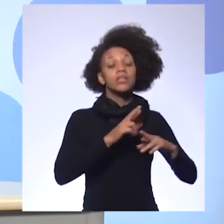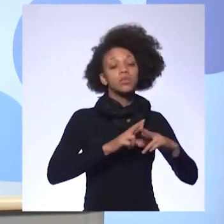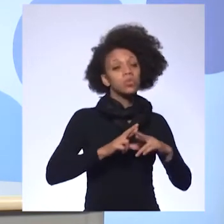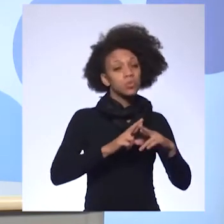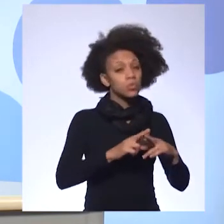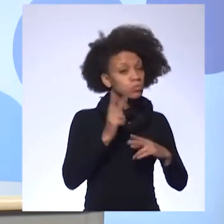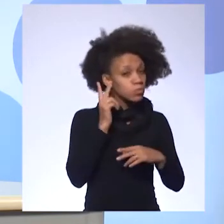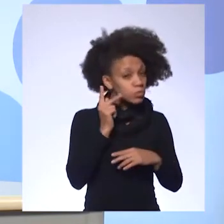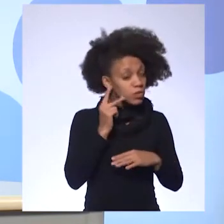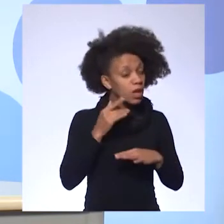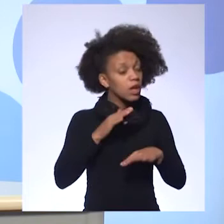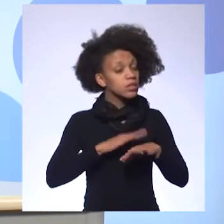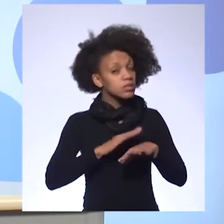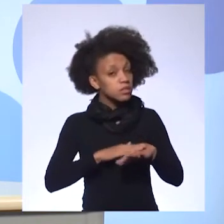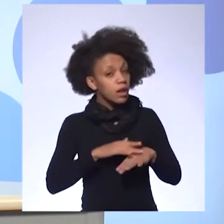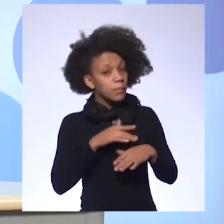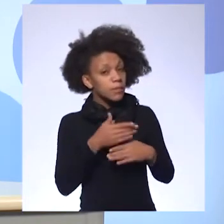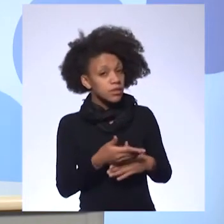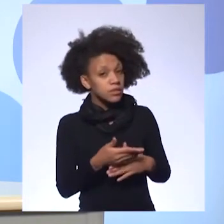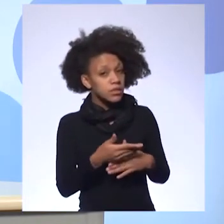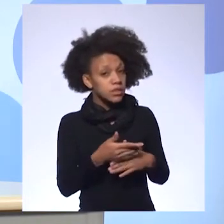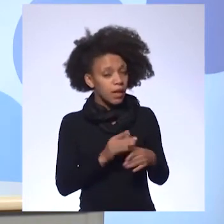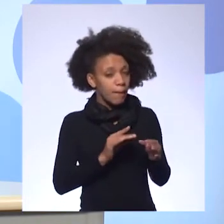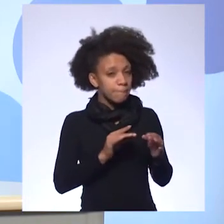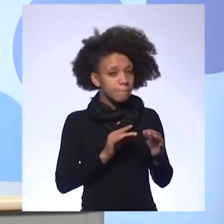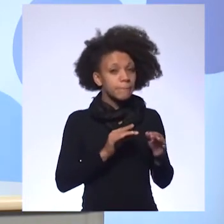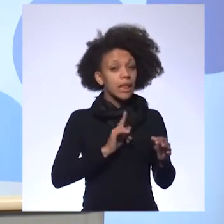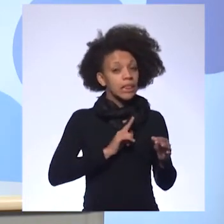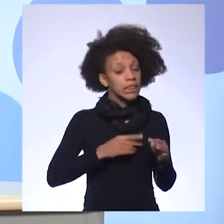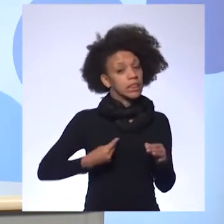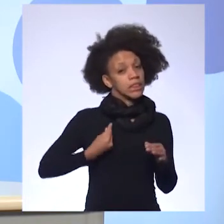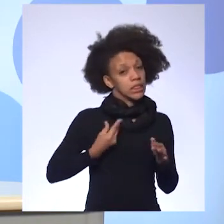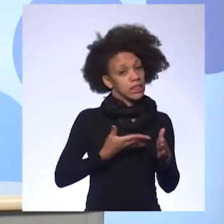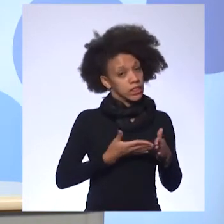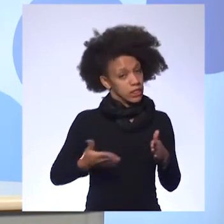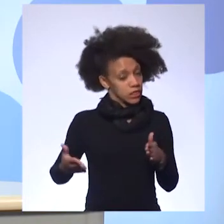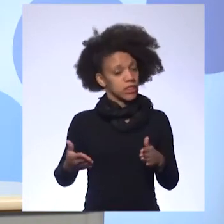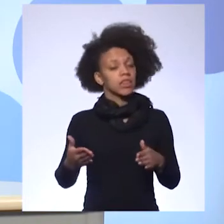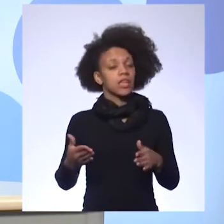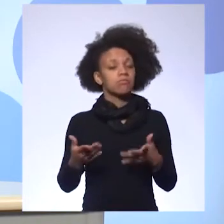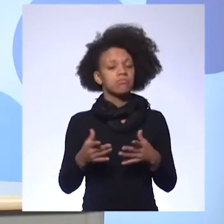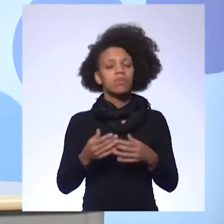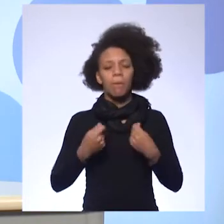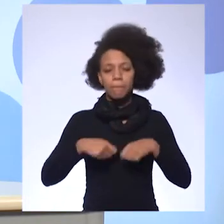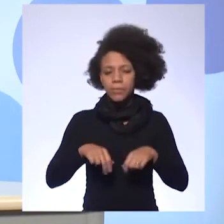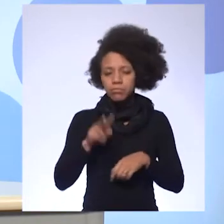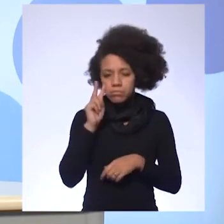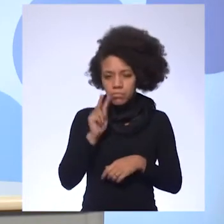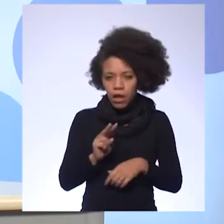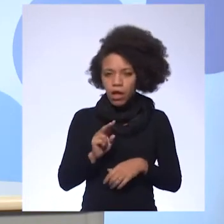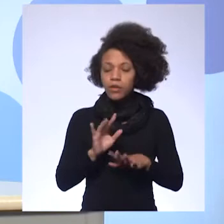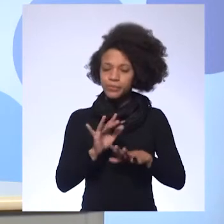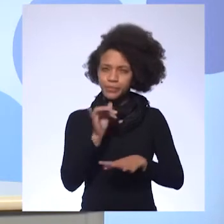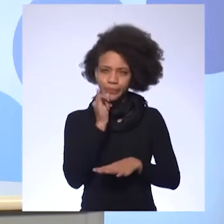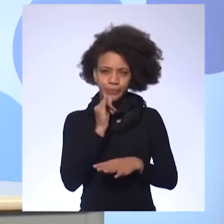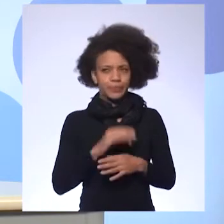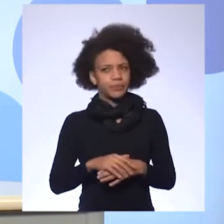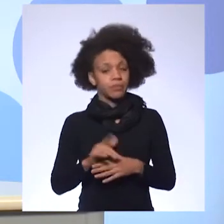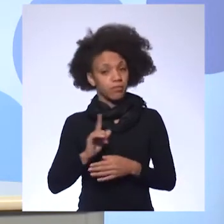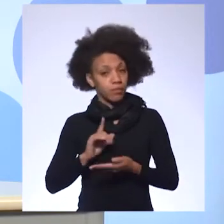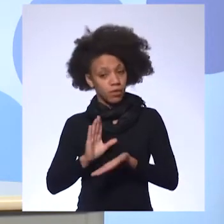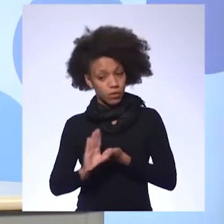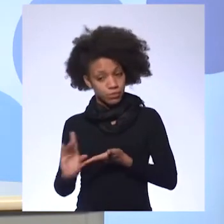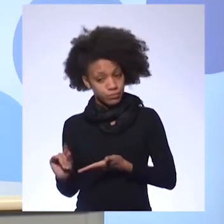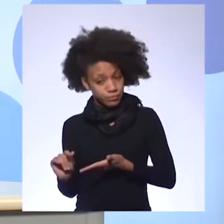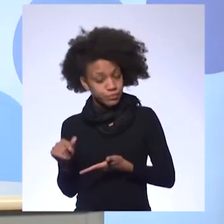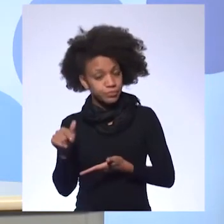que boa parte desses recursos são finitos, então vale a pena a gente ter esse olhar. Tá, eu tenho o recurso está aqui,